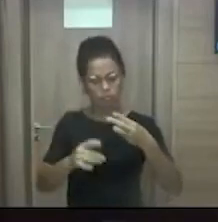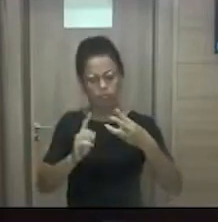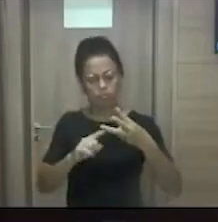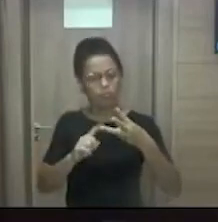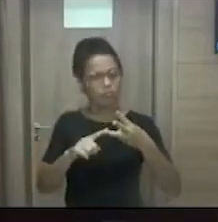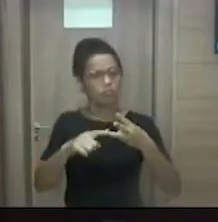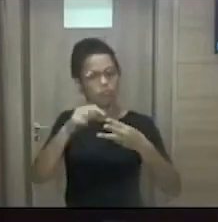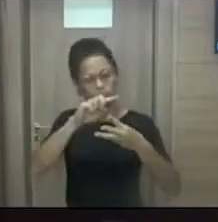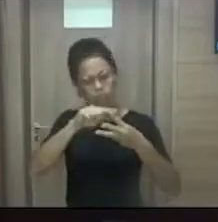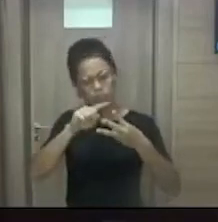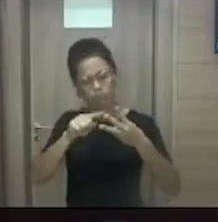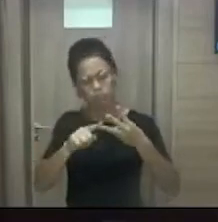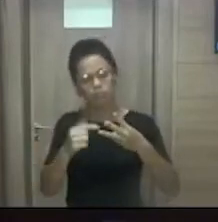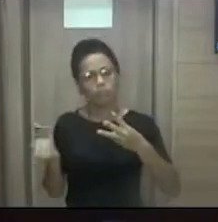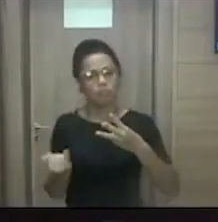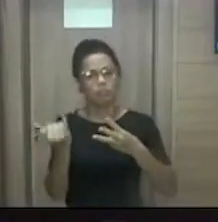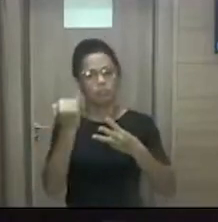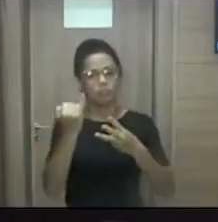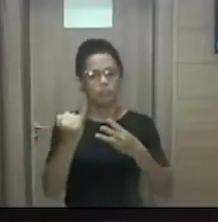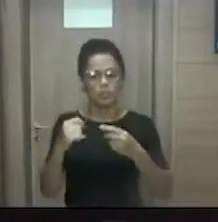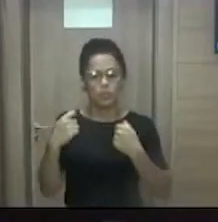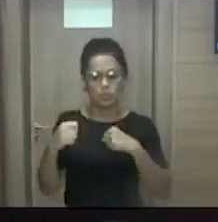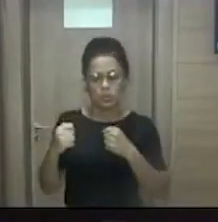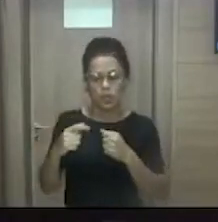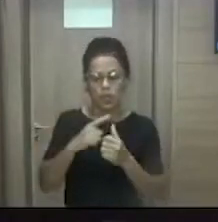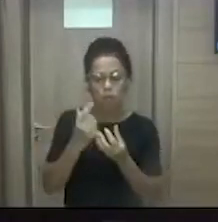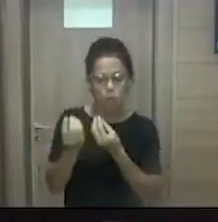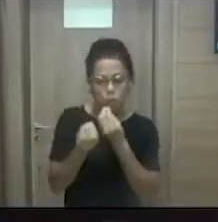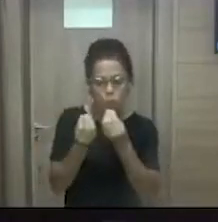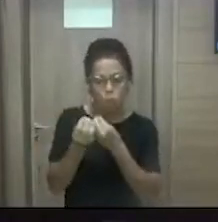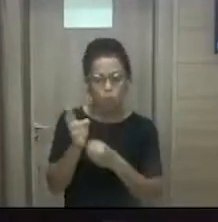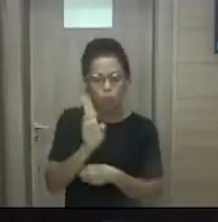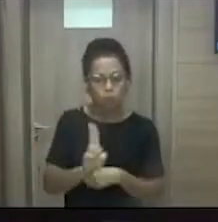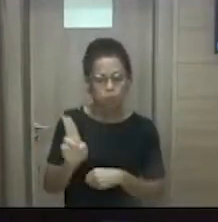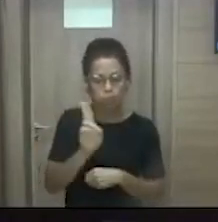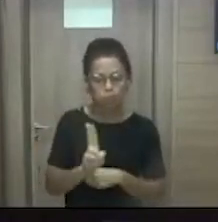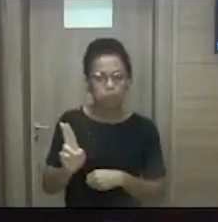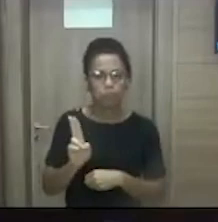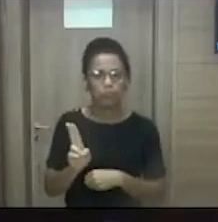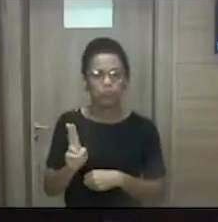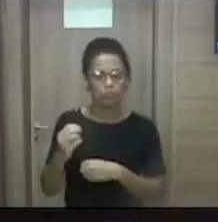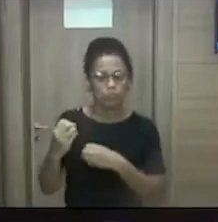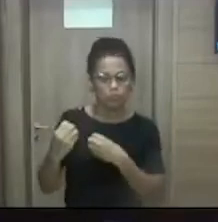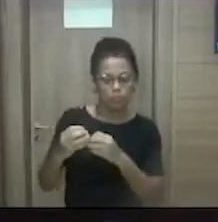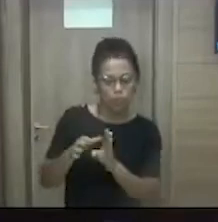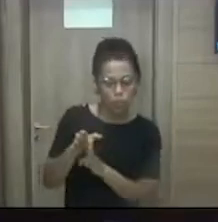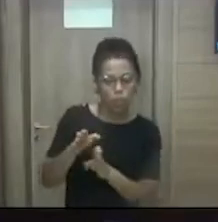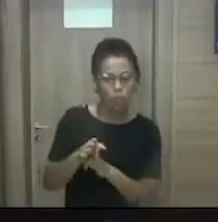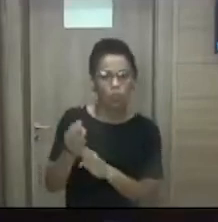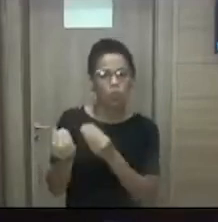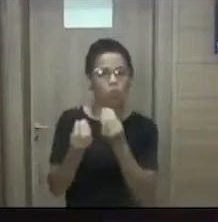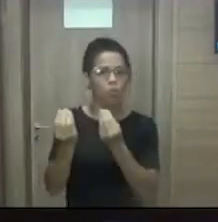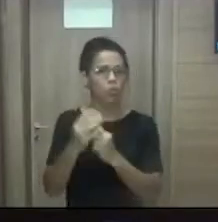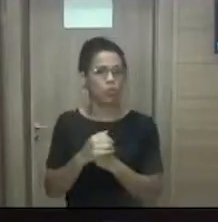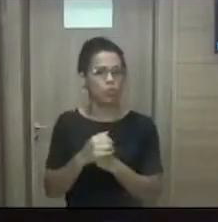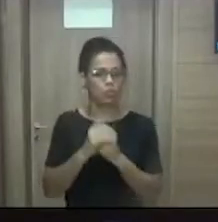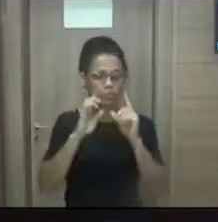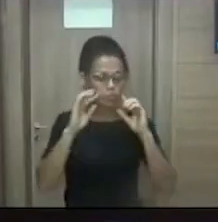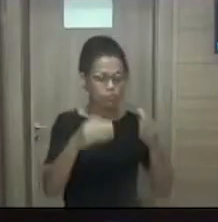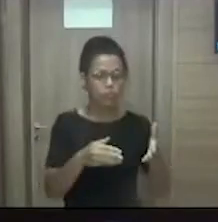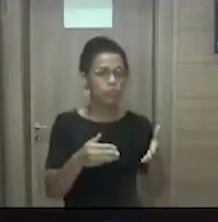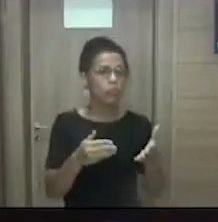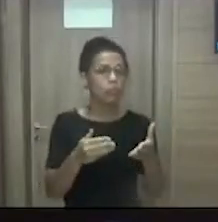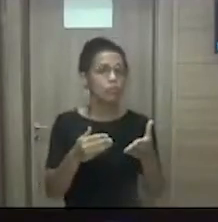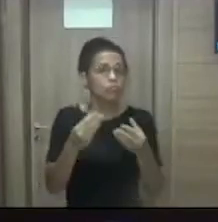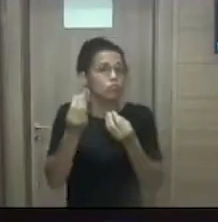reconhecer nessa análise em que medida ele tem meios com relação a essa finalidade, e será